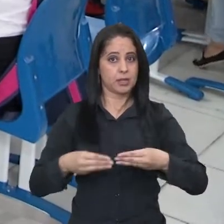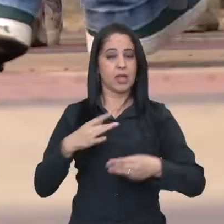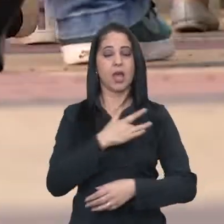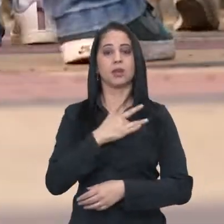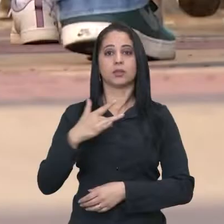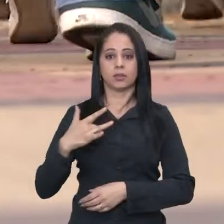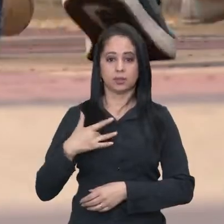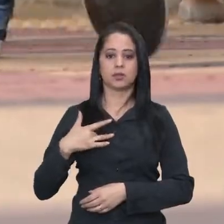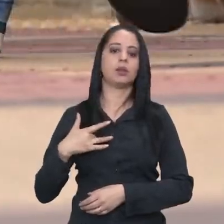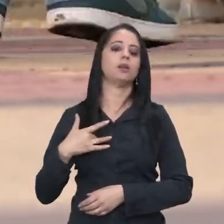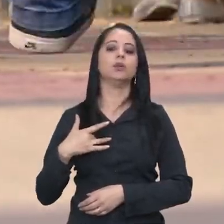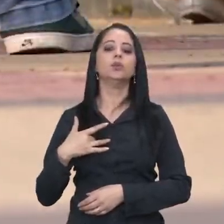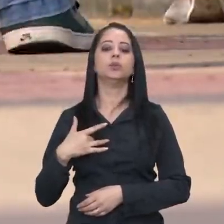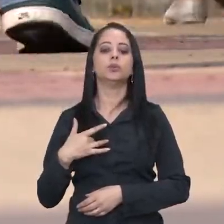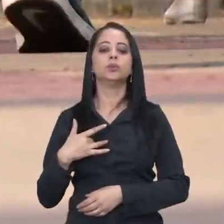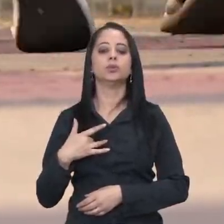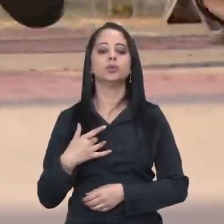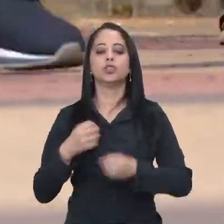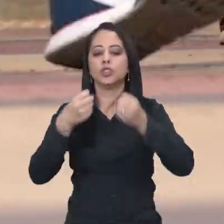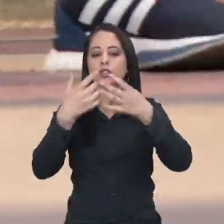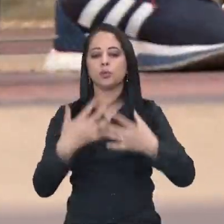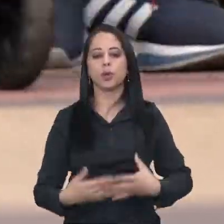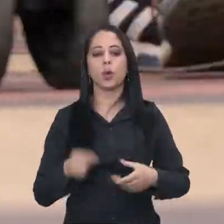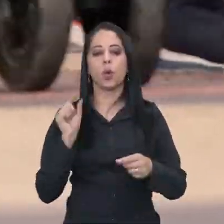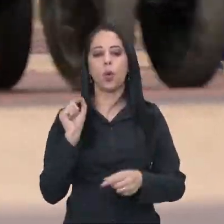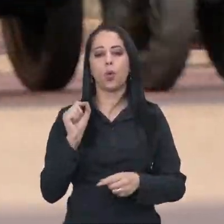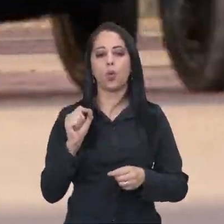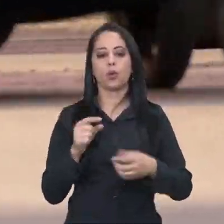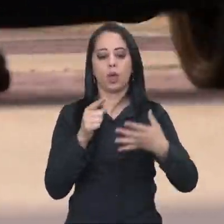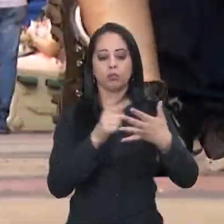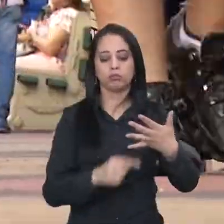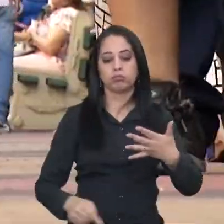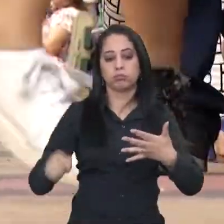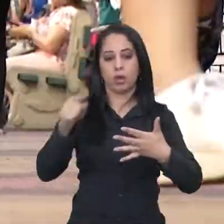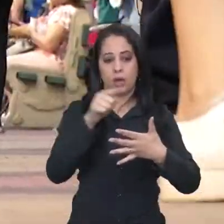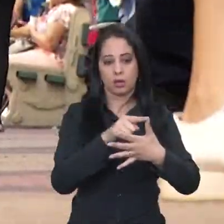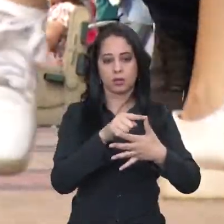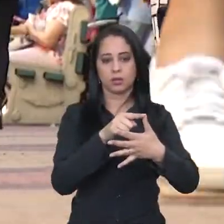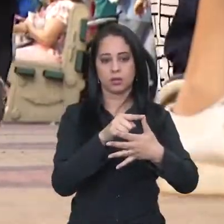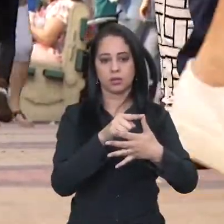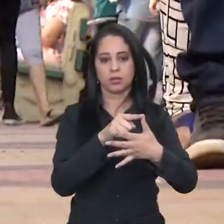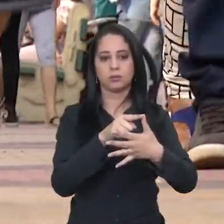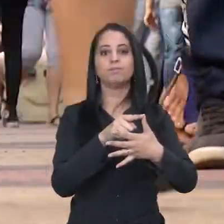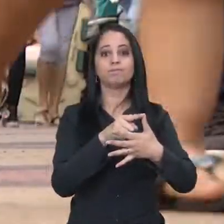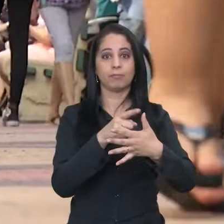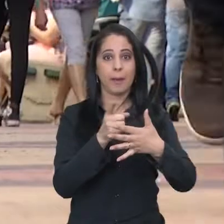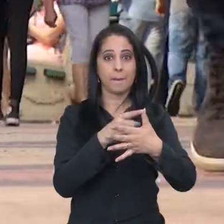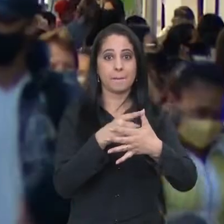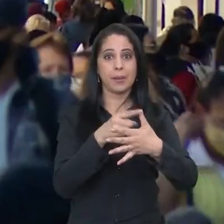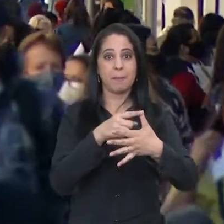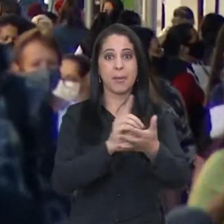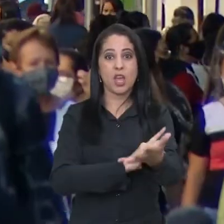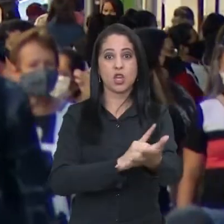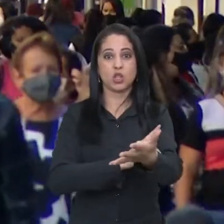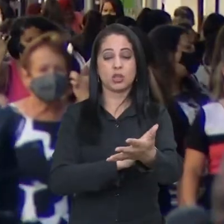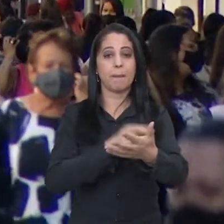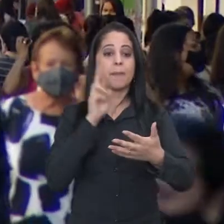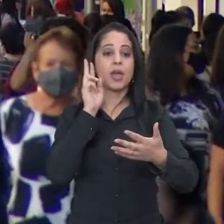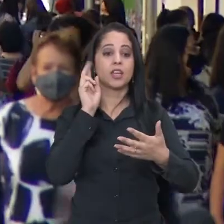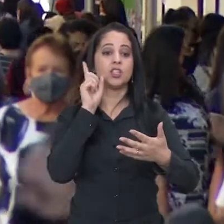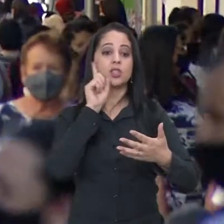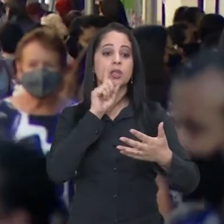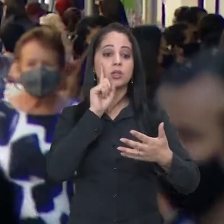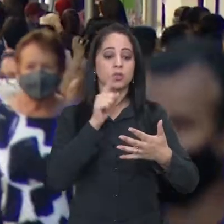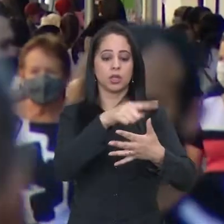Saúde. No ranking global de casos, divulgado todos os anos pela Federação Internacional da Diabetes, nosso país ocupa